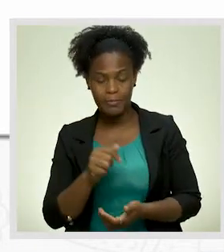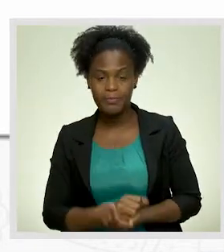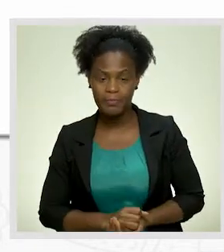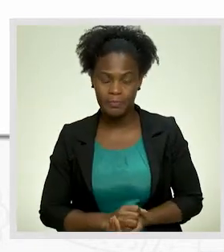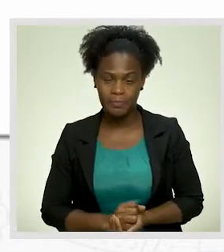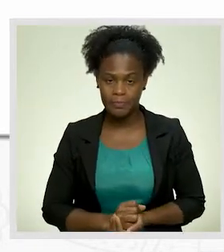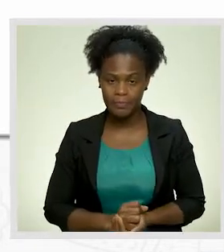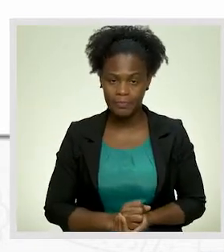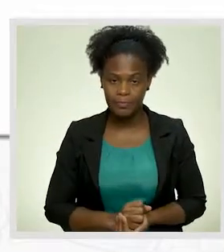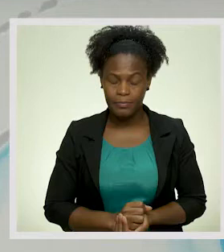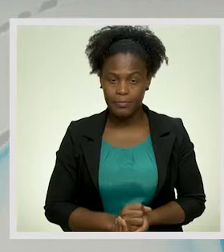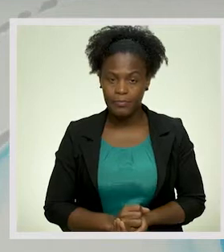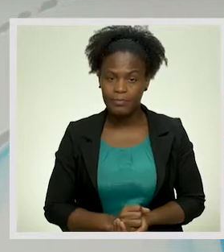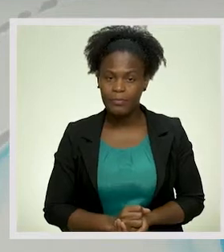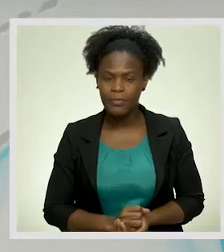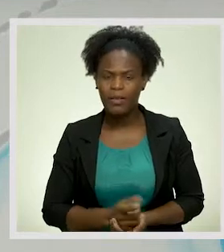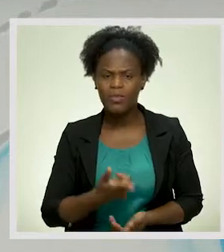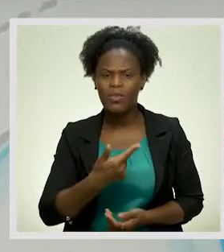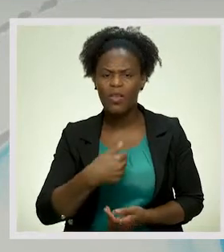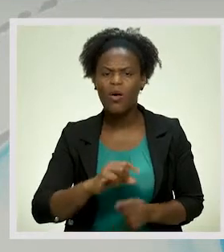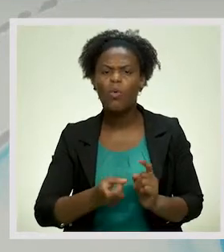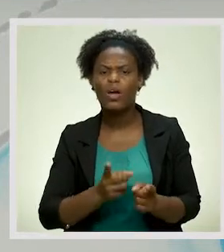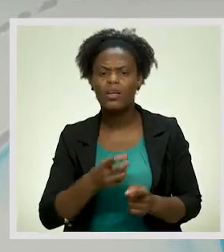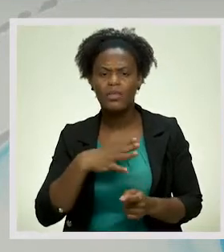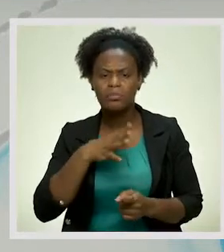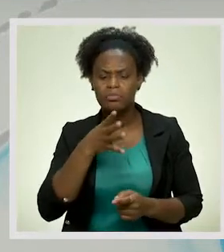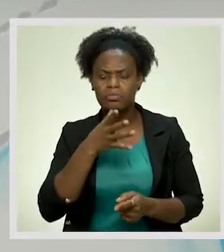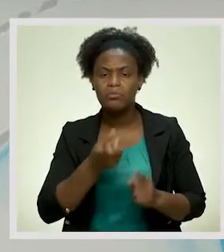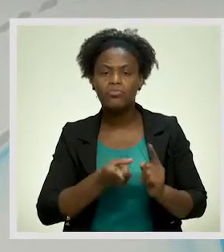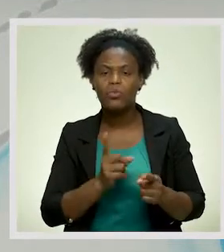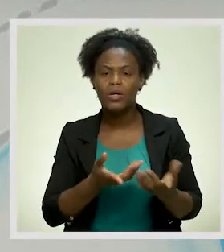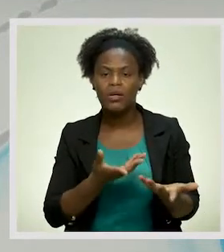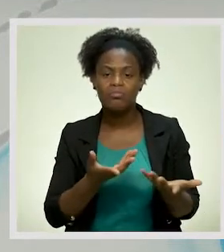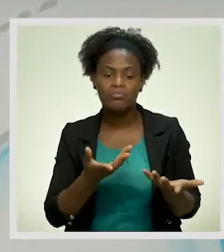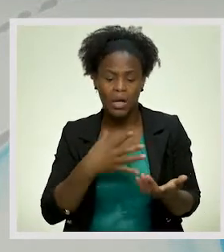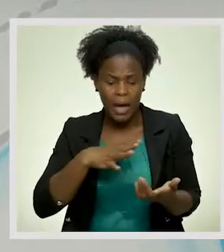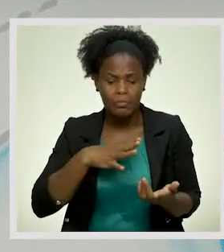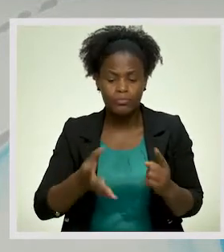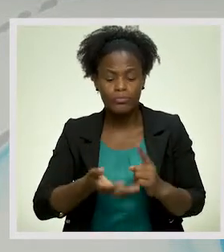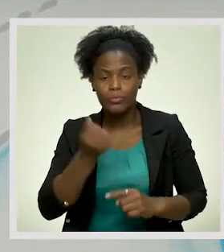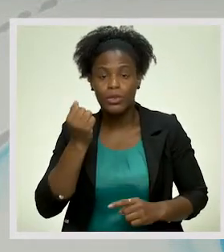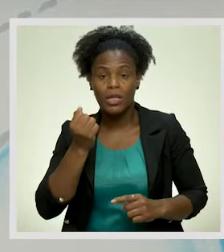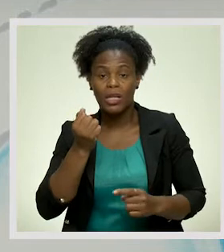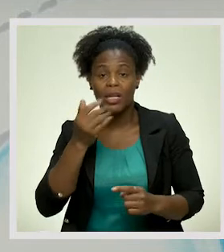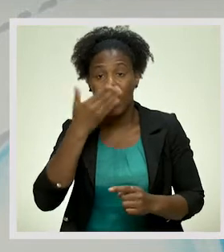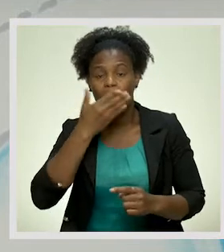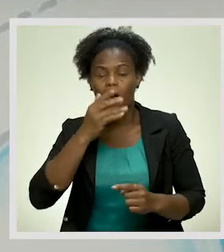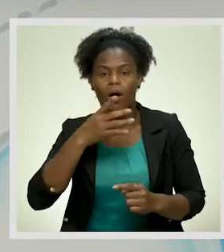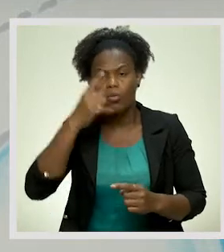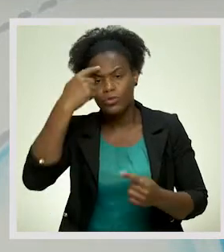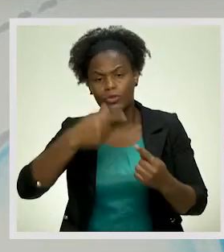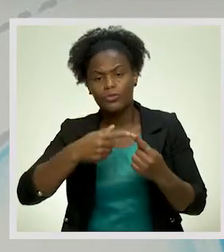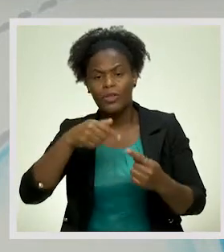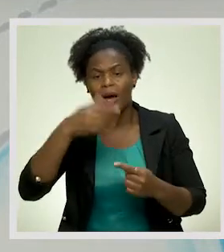sistema solar. O que é que nós queremos atingir nessa aula? Quais são os